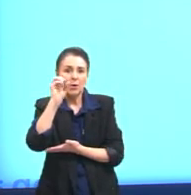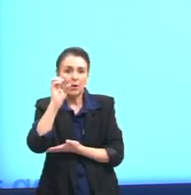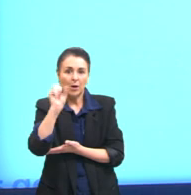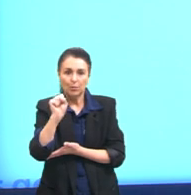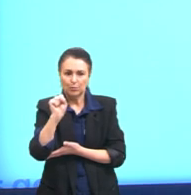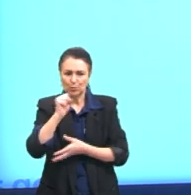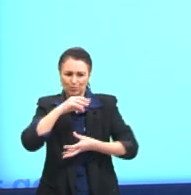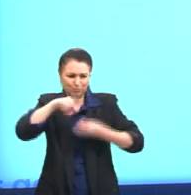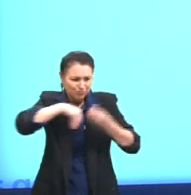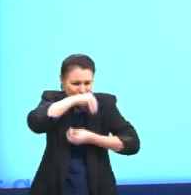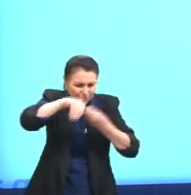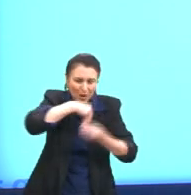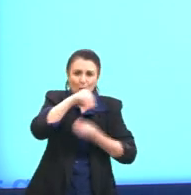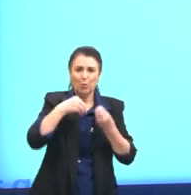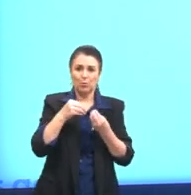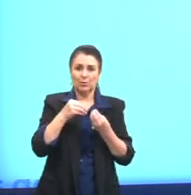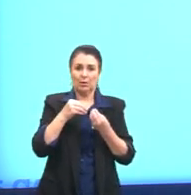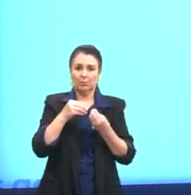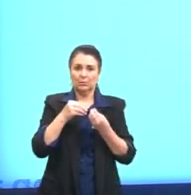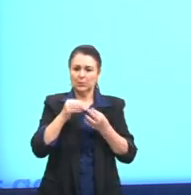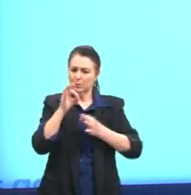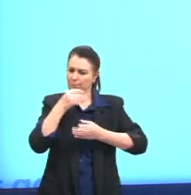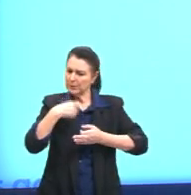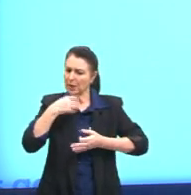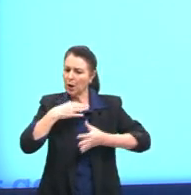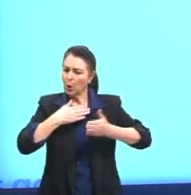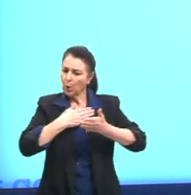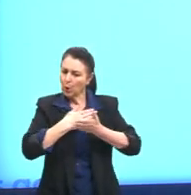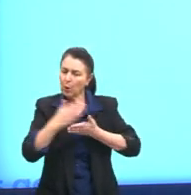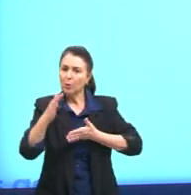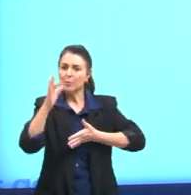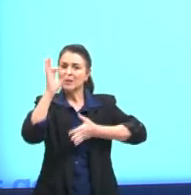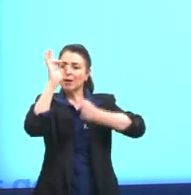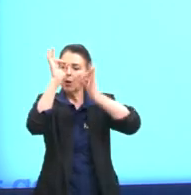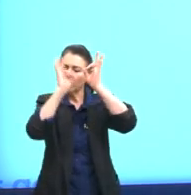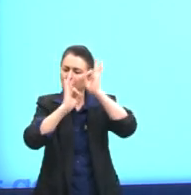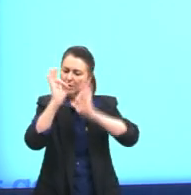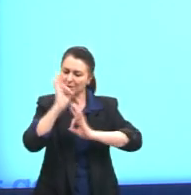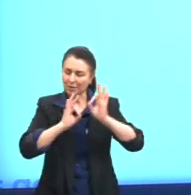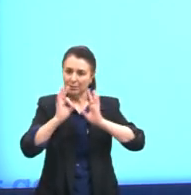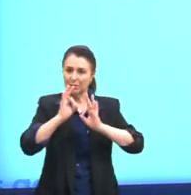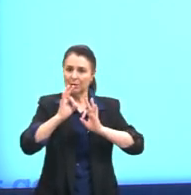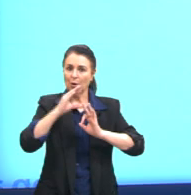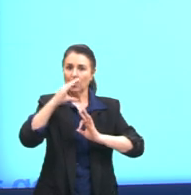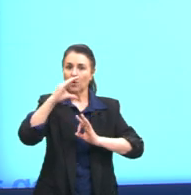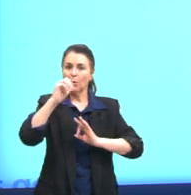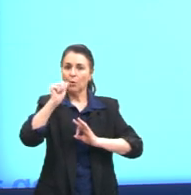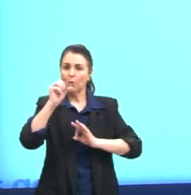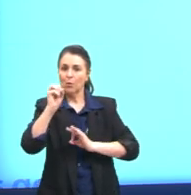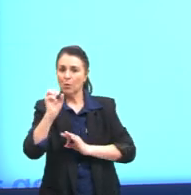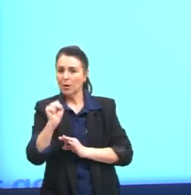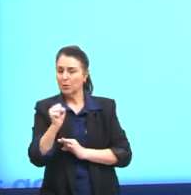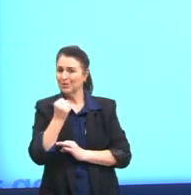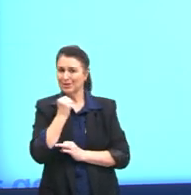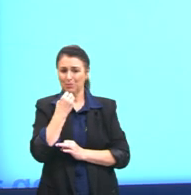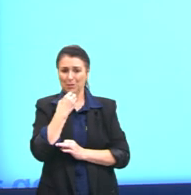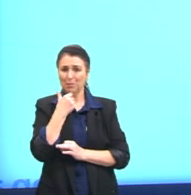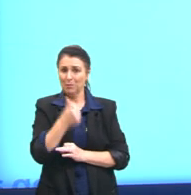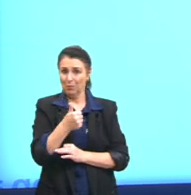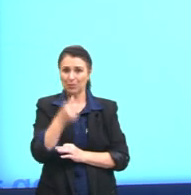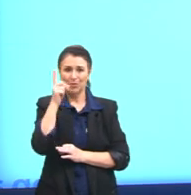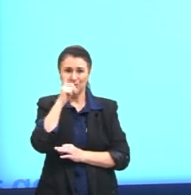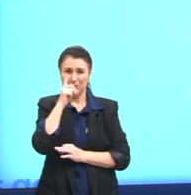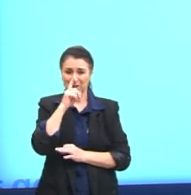ordem vou parar com essa bagunça que tudo muda muita mudança é que isso é um caos Vamos colocar ordem nesse troço aqui esse nosso amigo